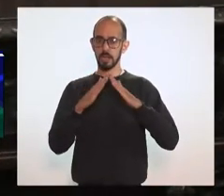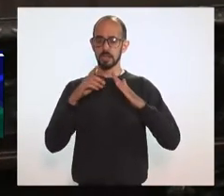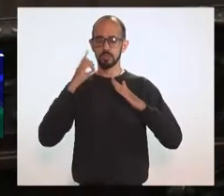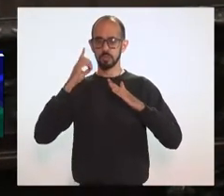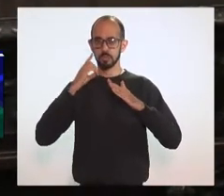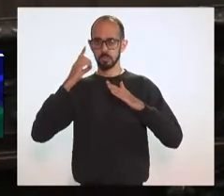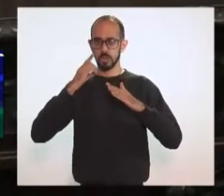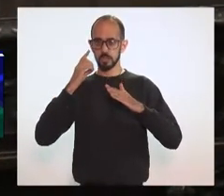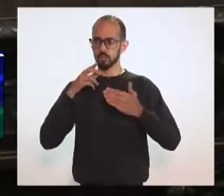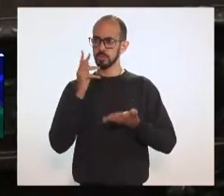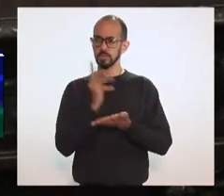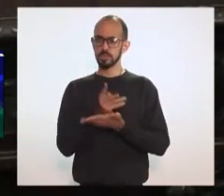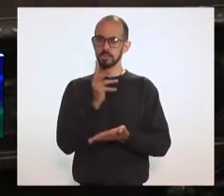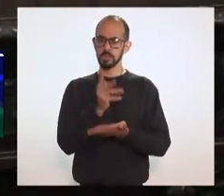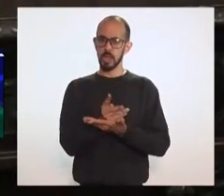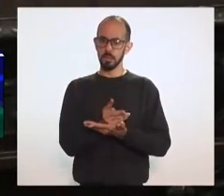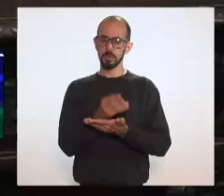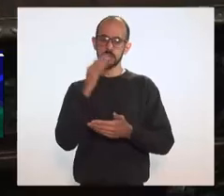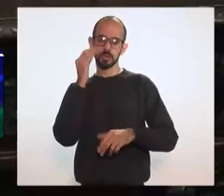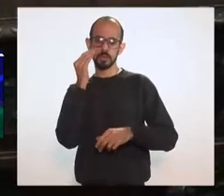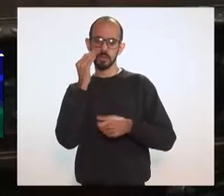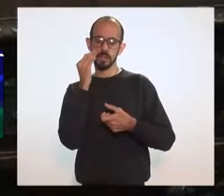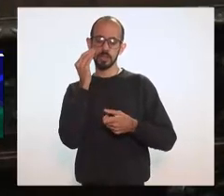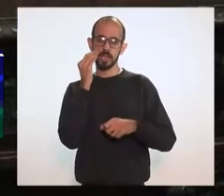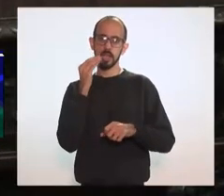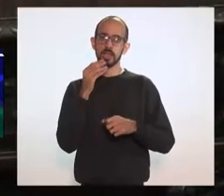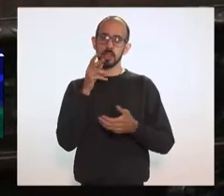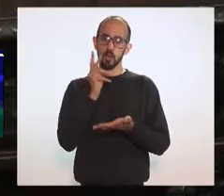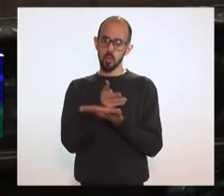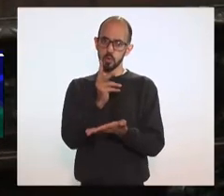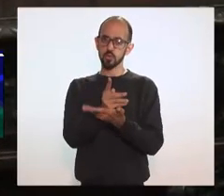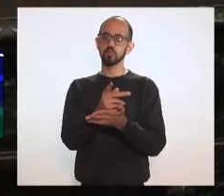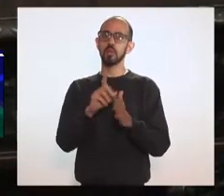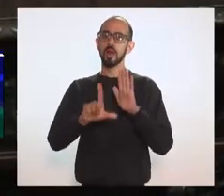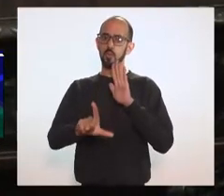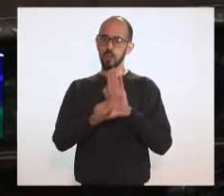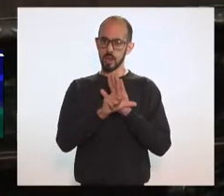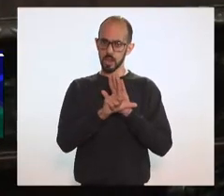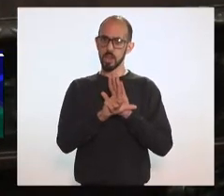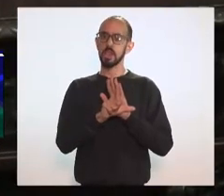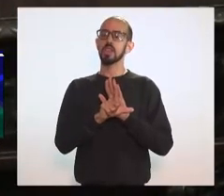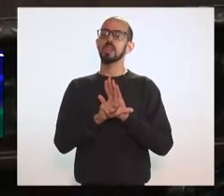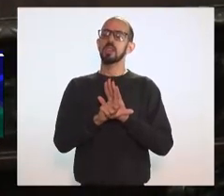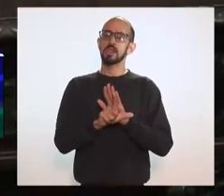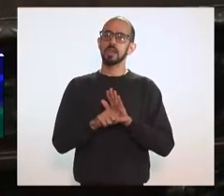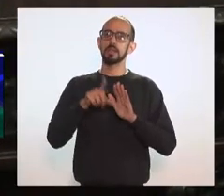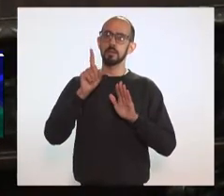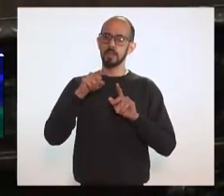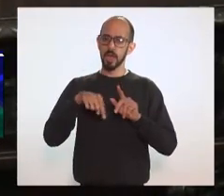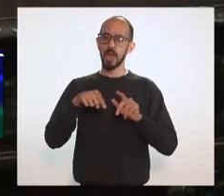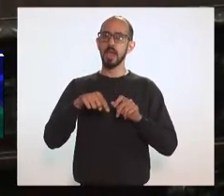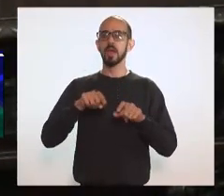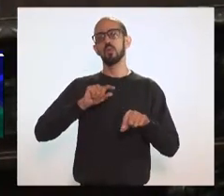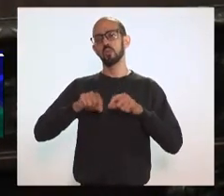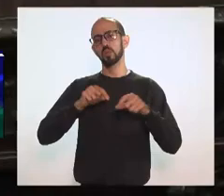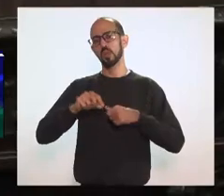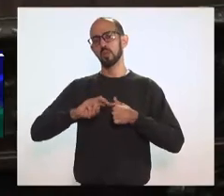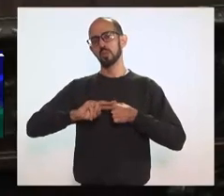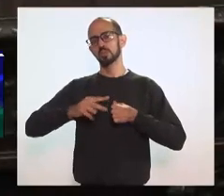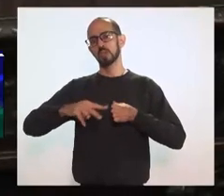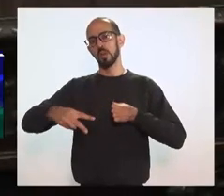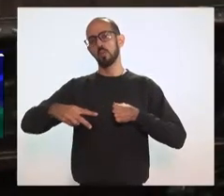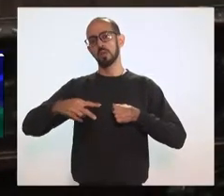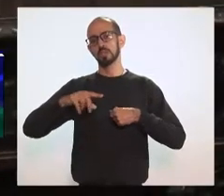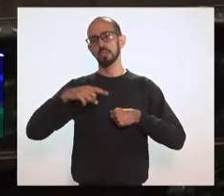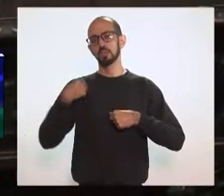recorre, tem uma prática de recorrer para defender as leis que votamos aqui, que são produtos dos nossos debates, são produtos das nossas trocas, são produtos das